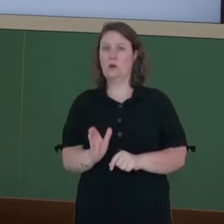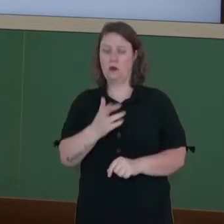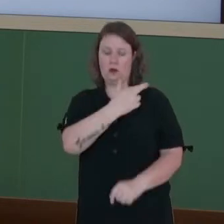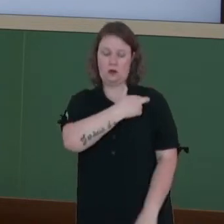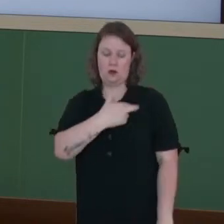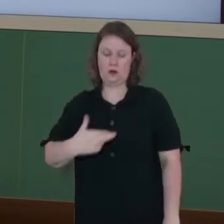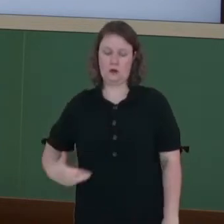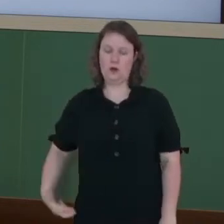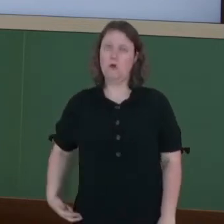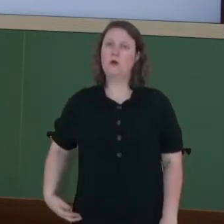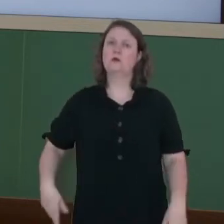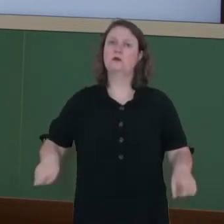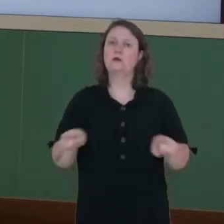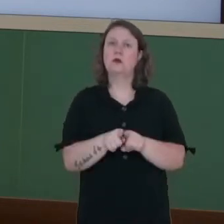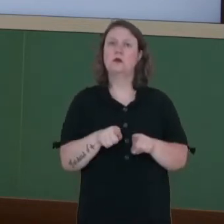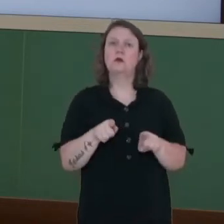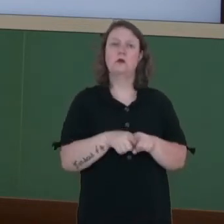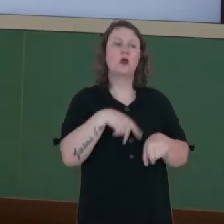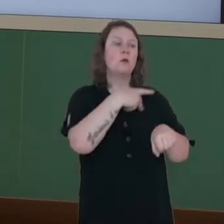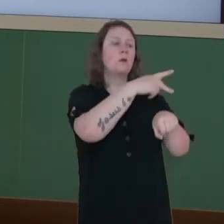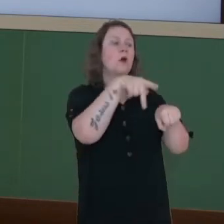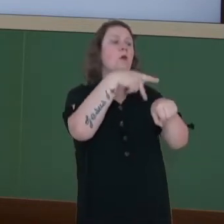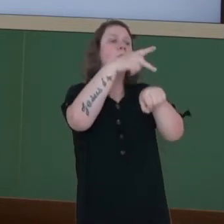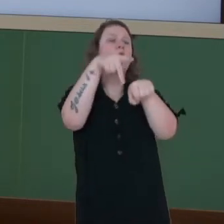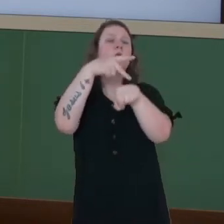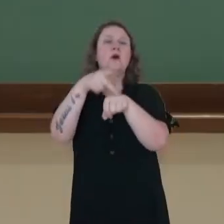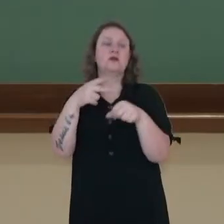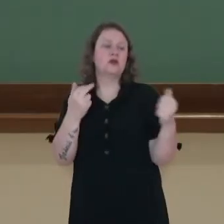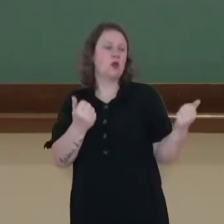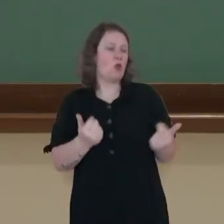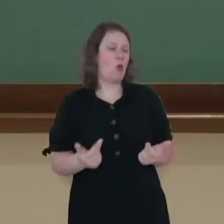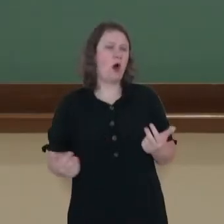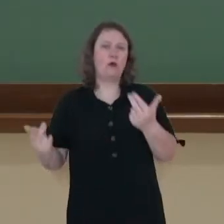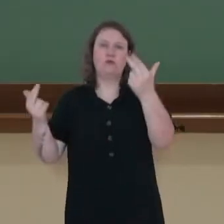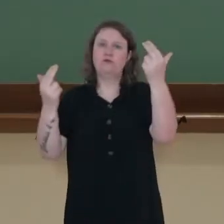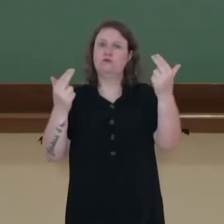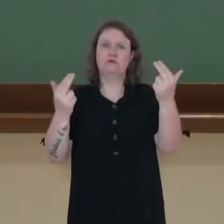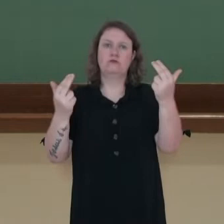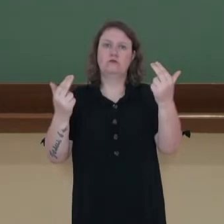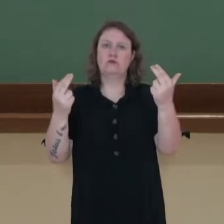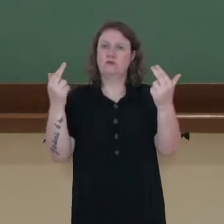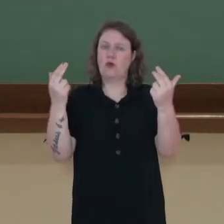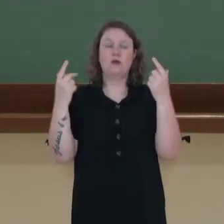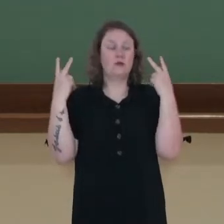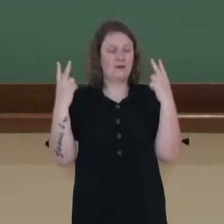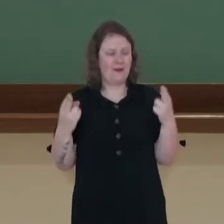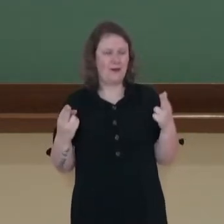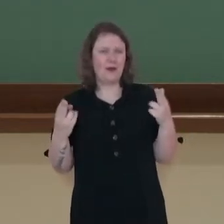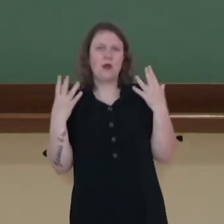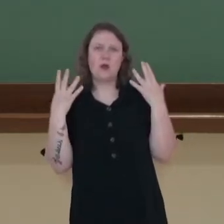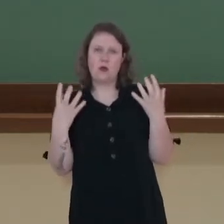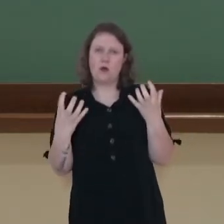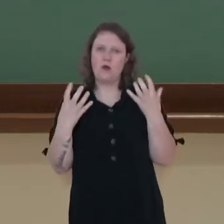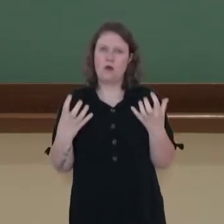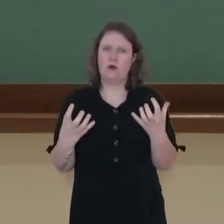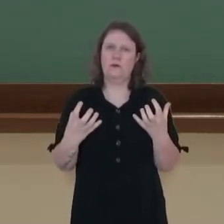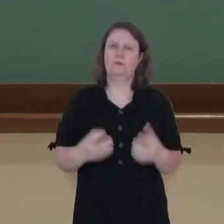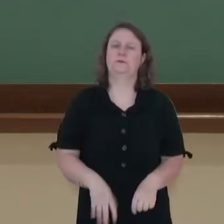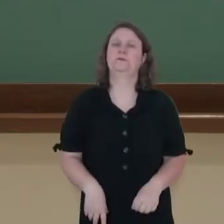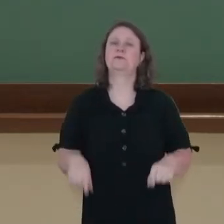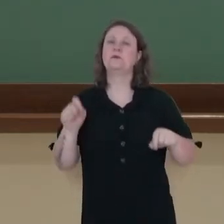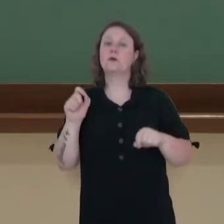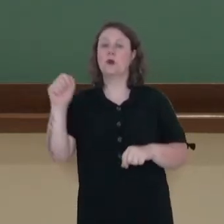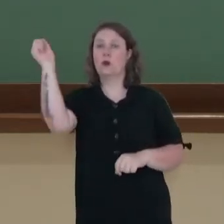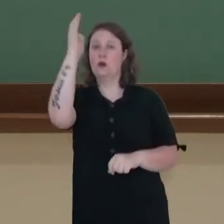república, assim como os demais países da América. Como o professor explicou a vocês, o Brasil foi praticamente